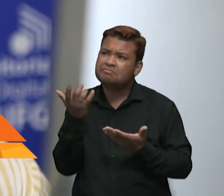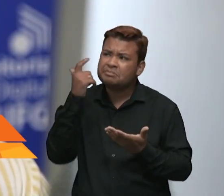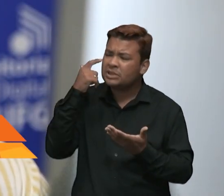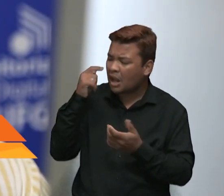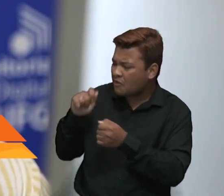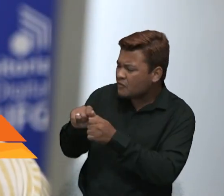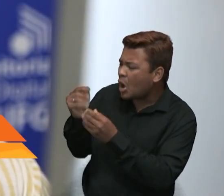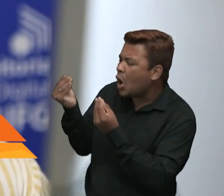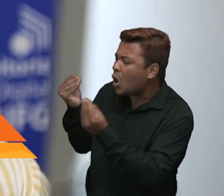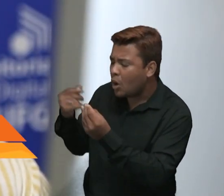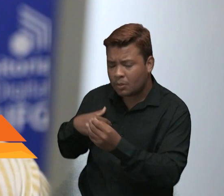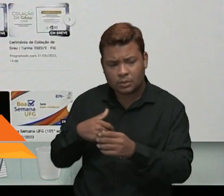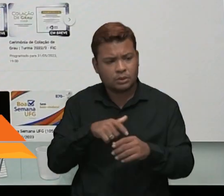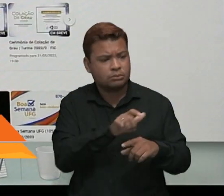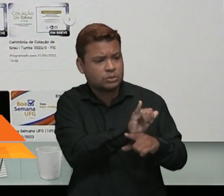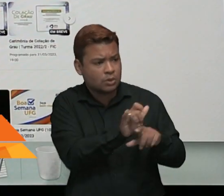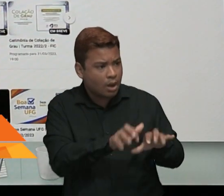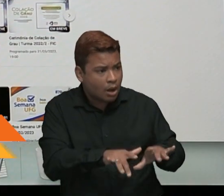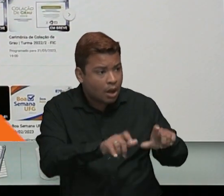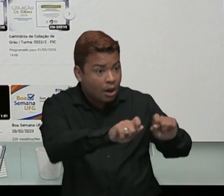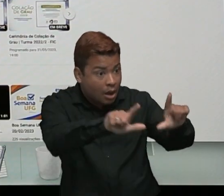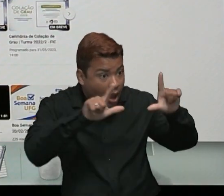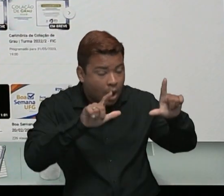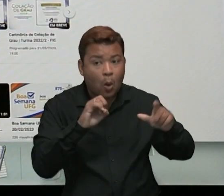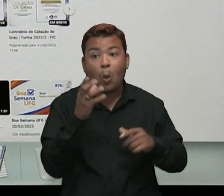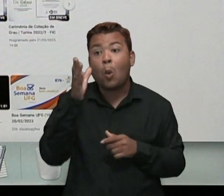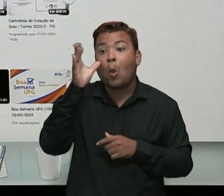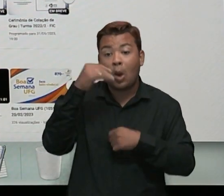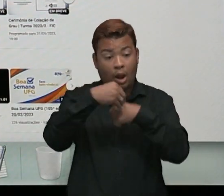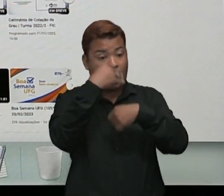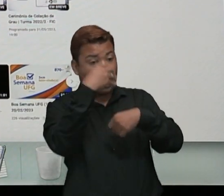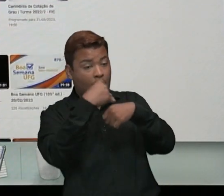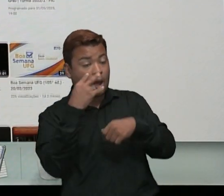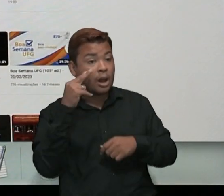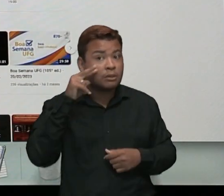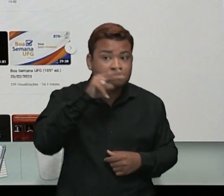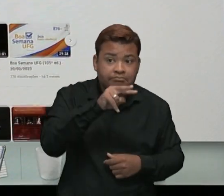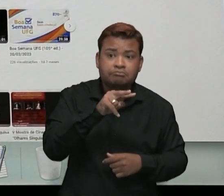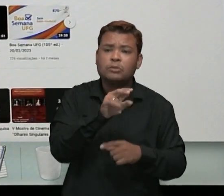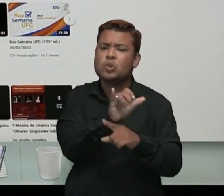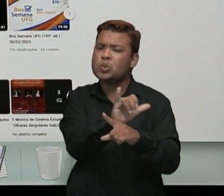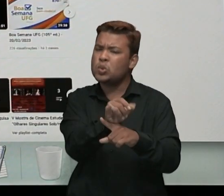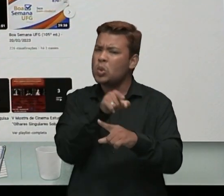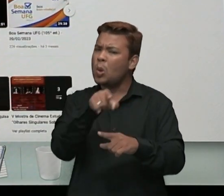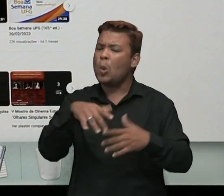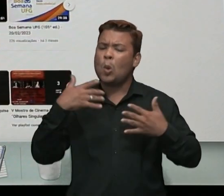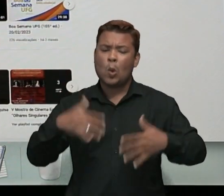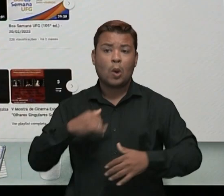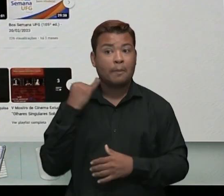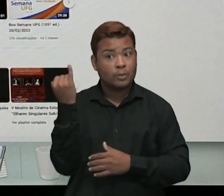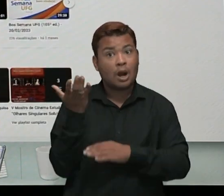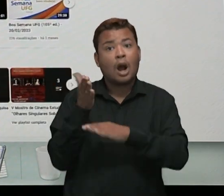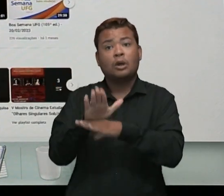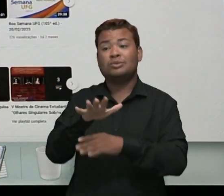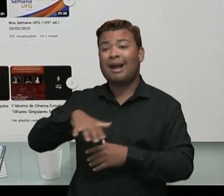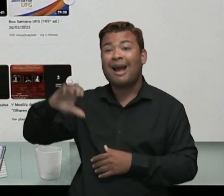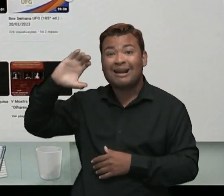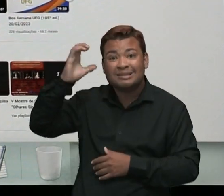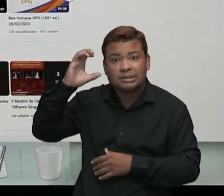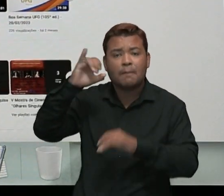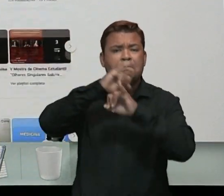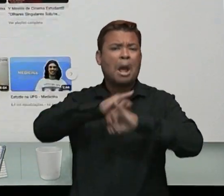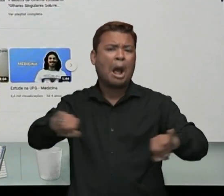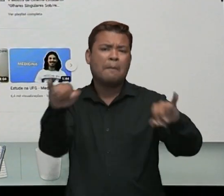fazer ou de curiosidades, a plataforma pode ser também uma importante ferramenta de divulgação científica, e